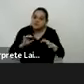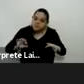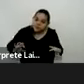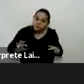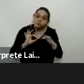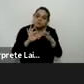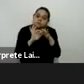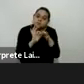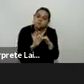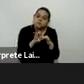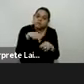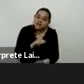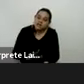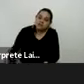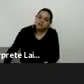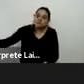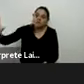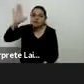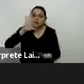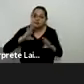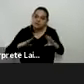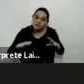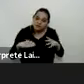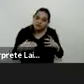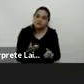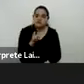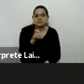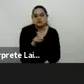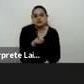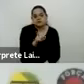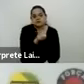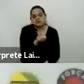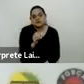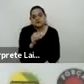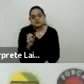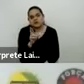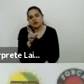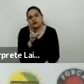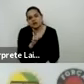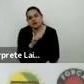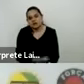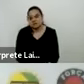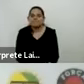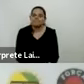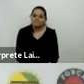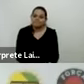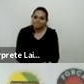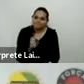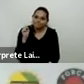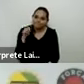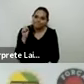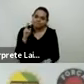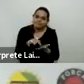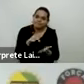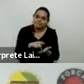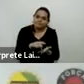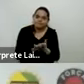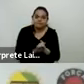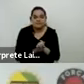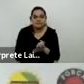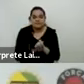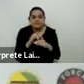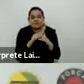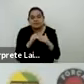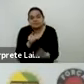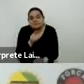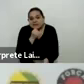nacional em Sim, defesa dos R$ 600. é um fato, João. Querido João, que pena, estamos hoje com o nosso